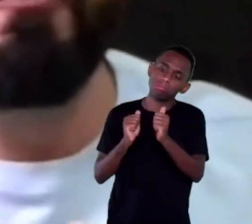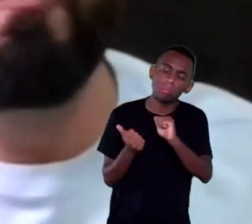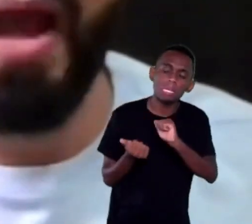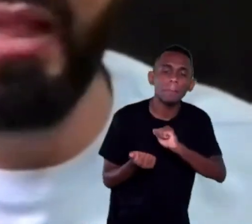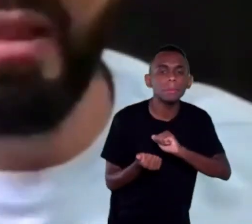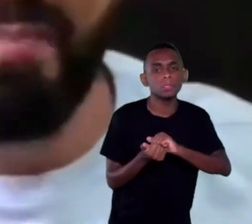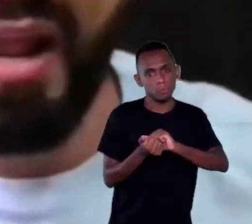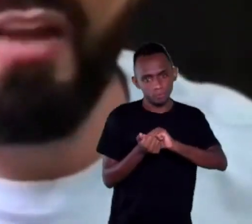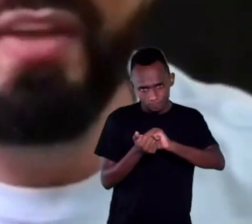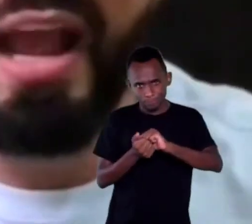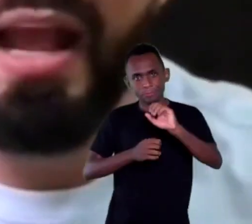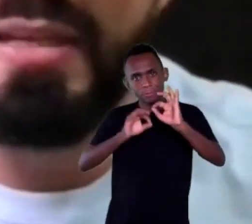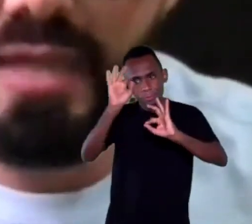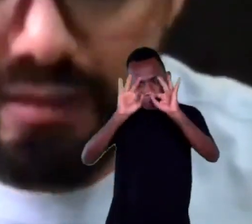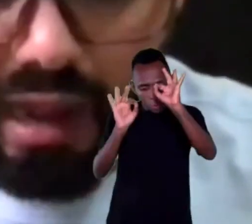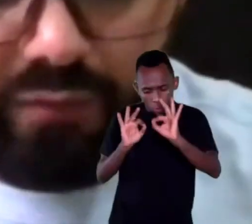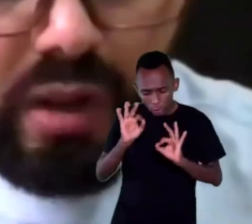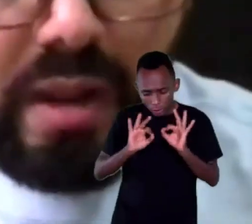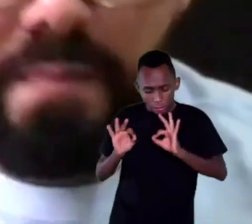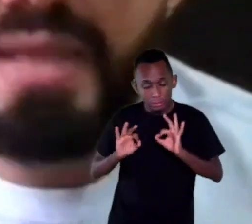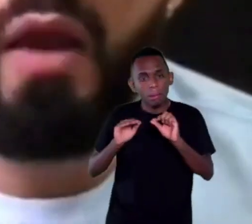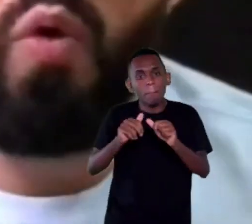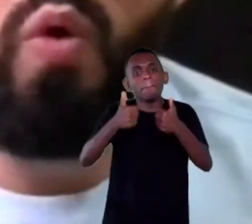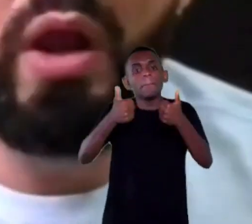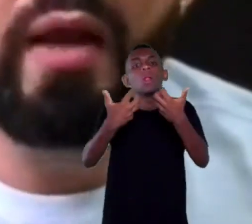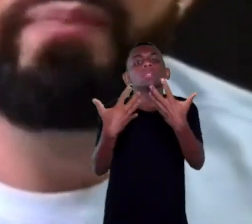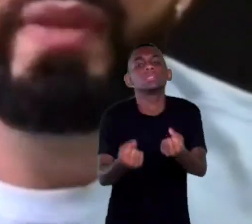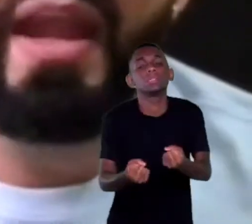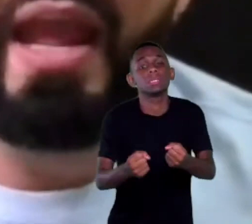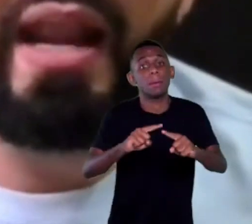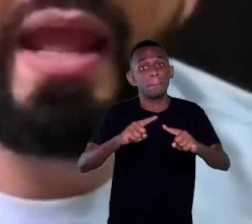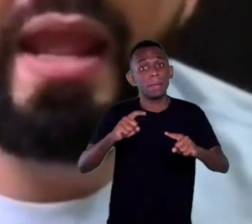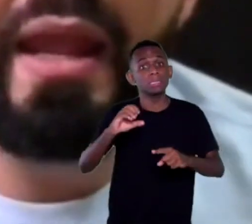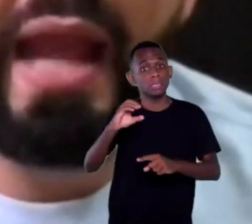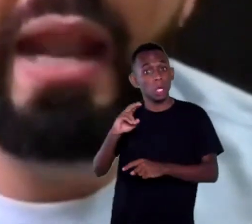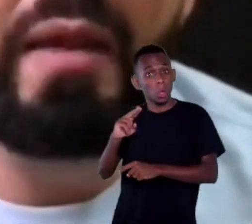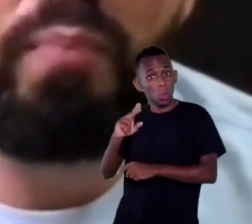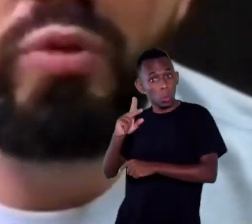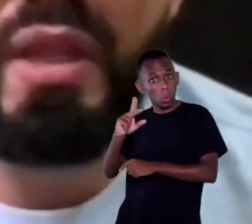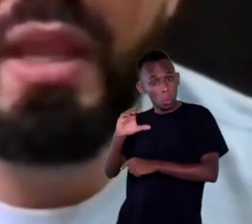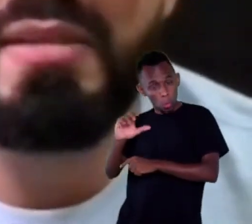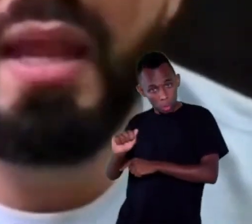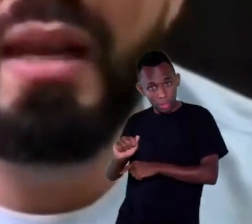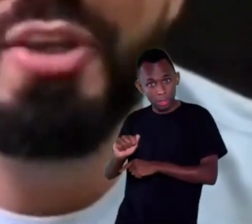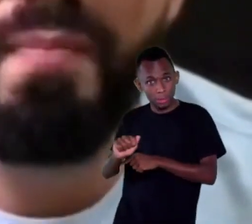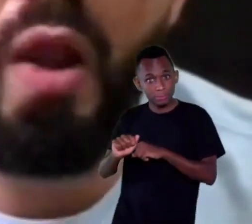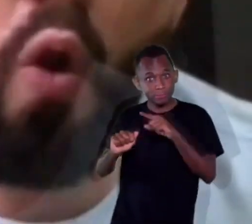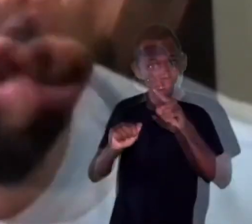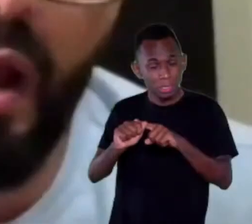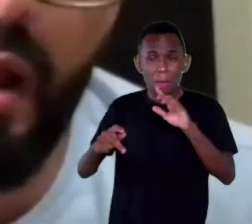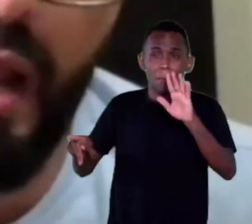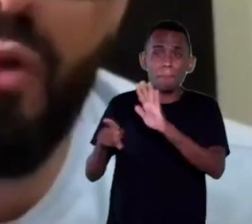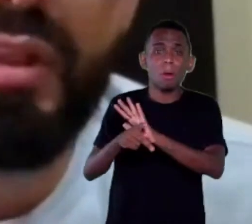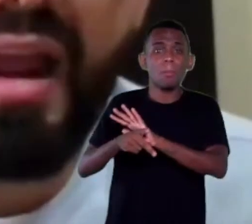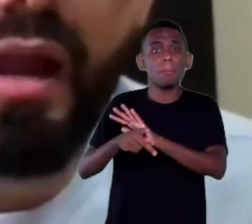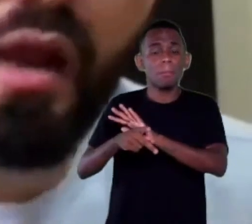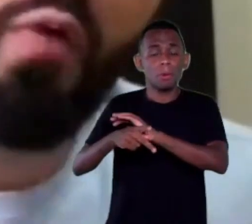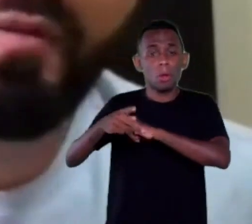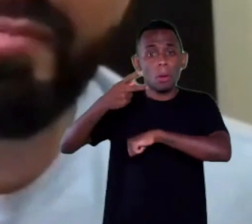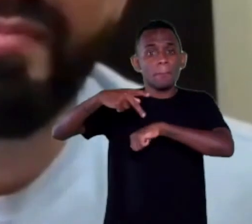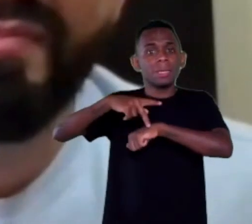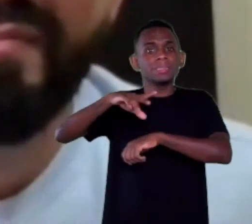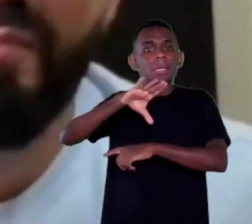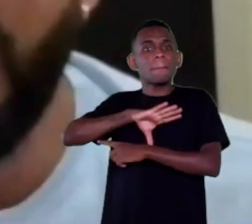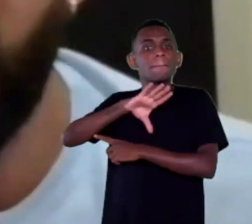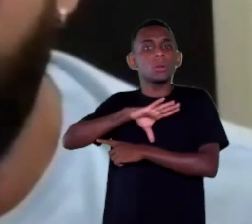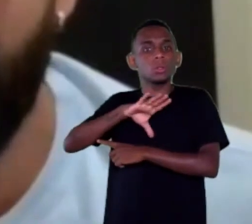uma perfumada para ela ficar aceitável. Mas a cuca, ela é galega portuguesa, ela chama coca, ela é um